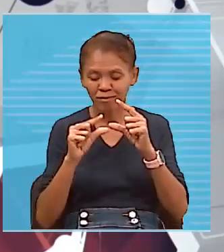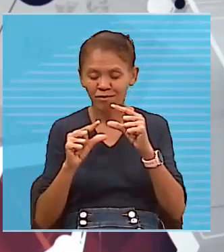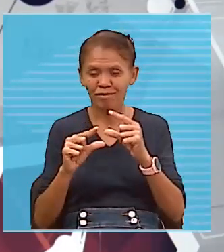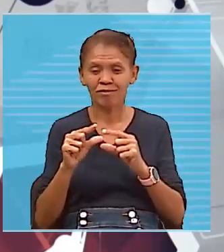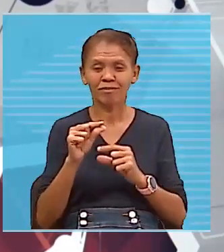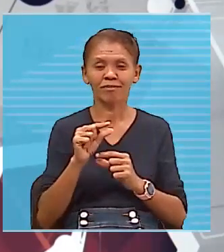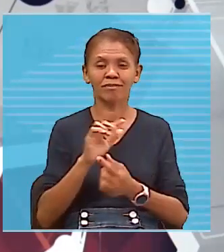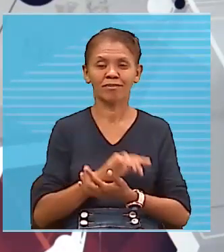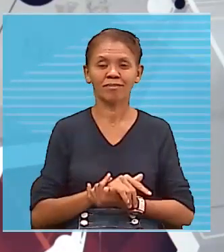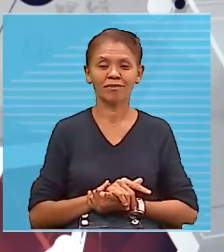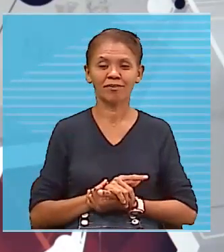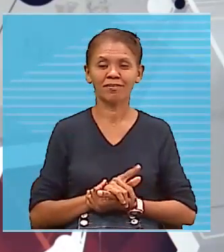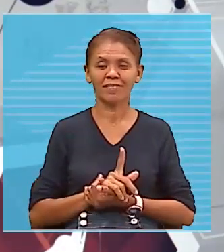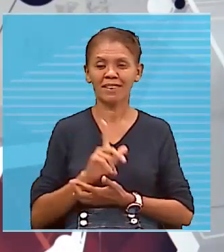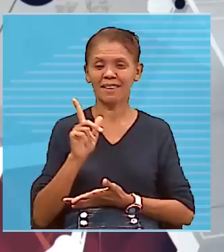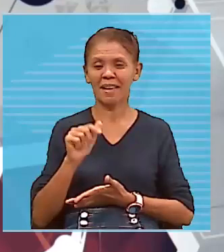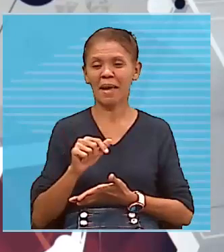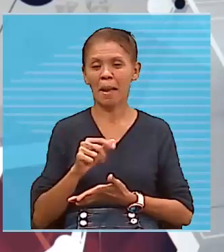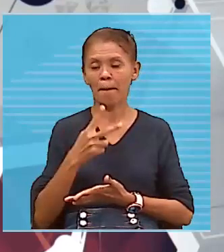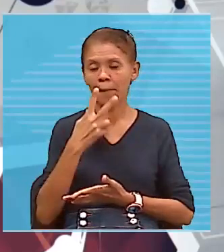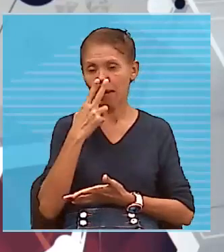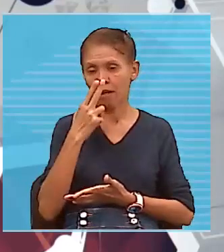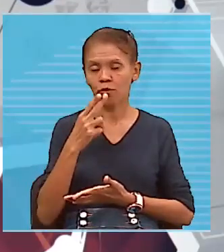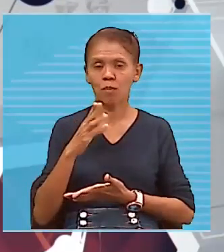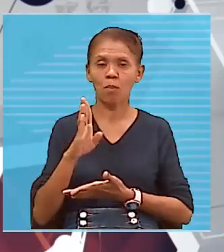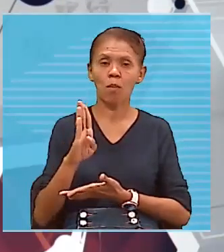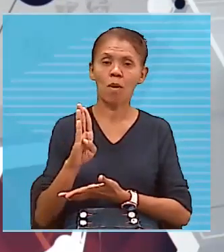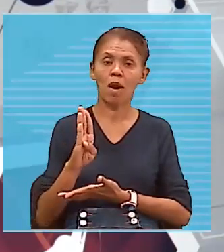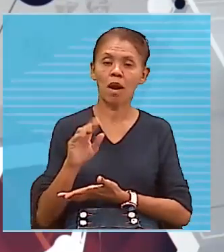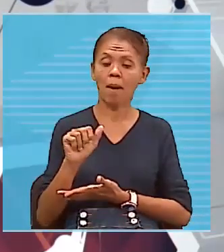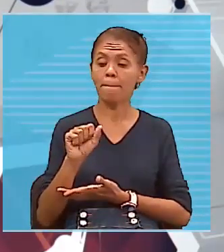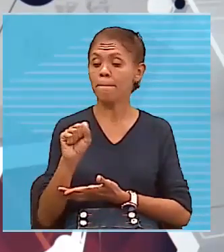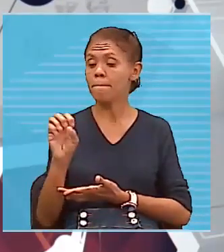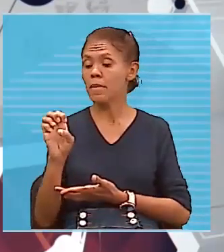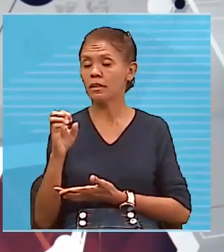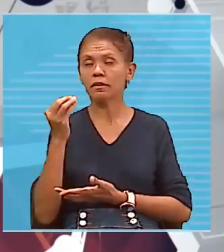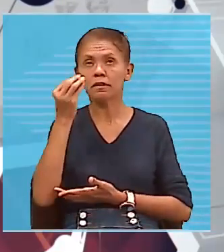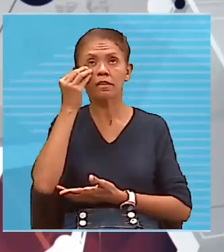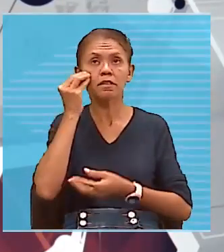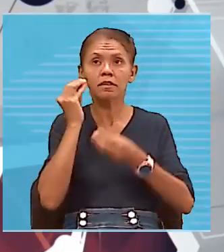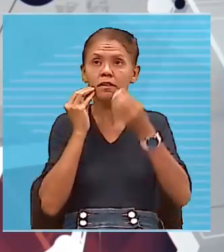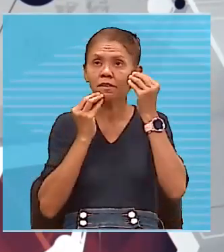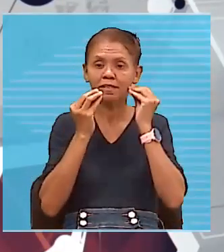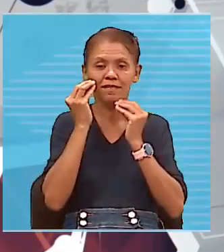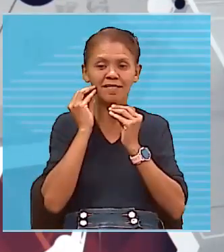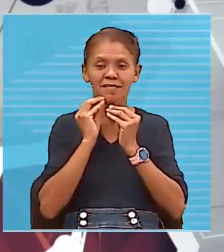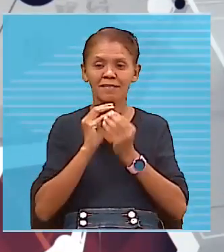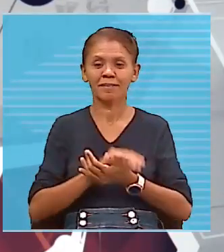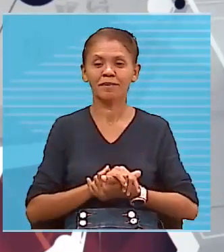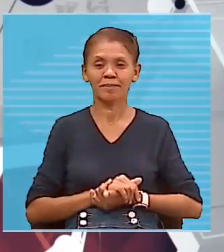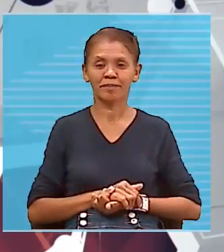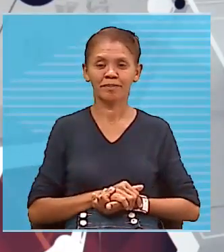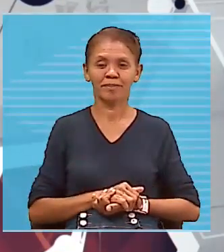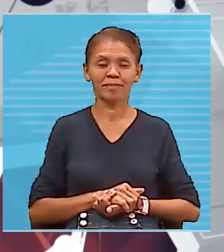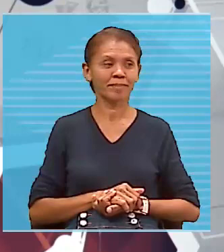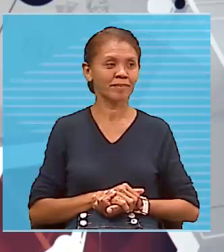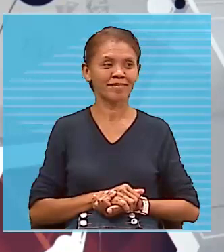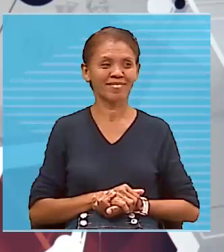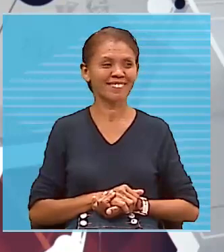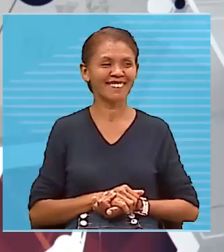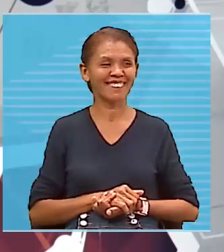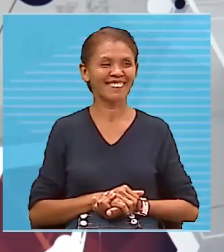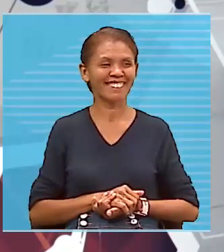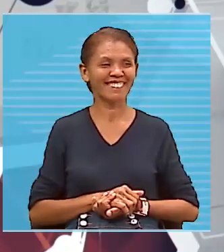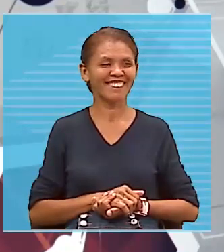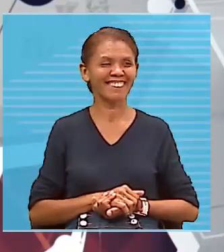acabam quase que como uma base no nosso, na nossa face, né? E aí você fica com a cara cheia de poluente. Não é maquiagem,